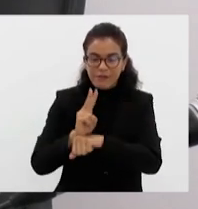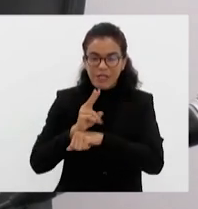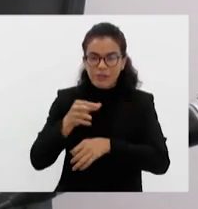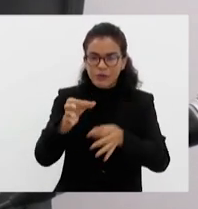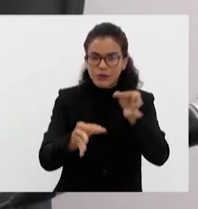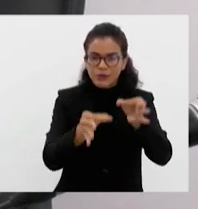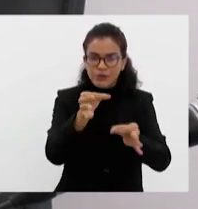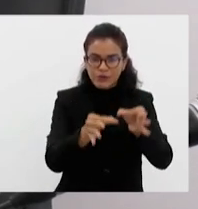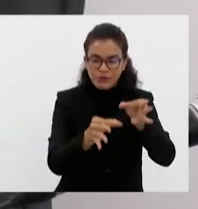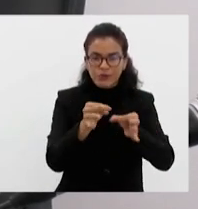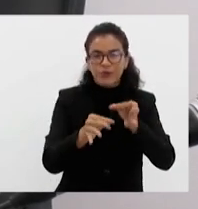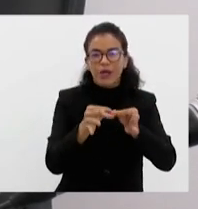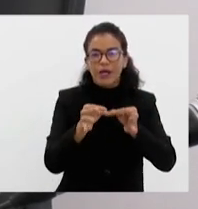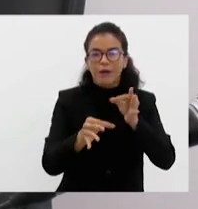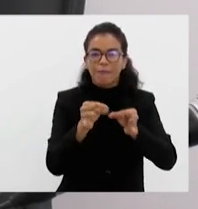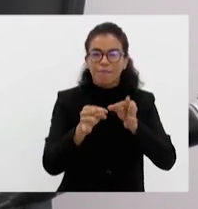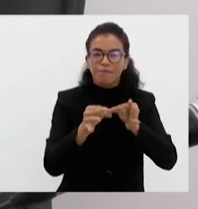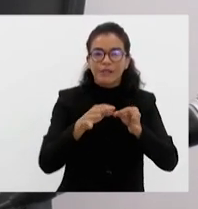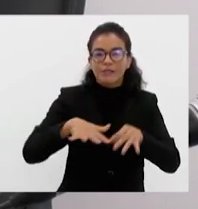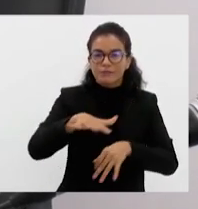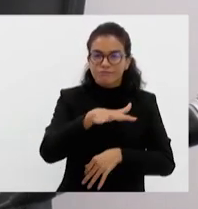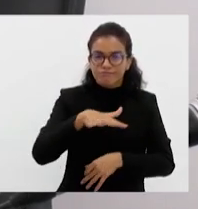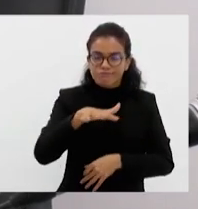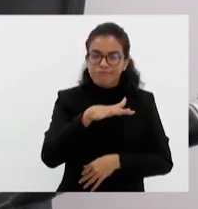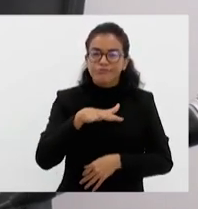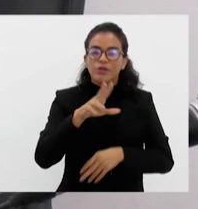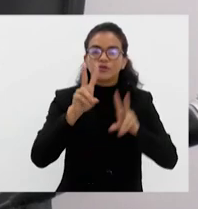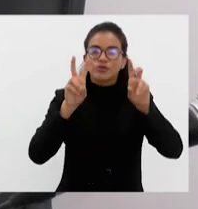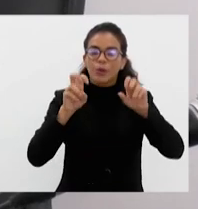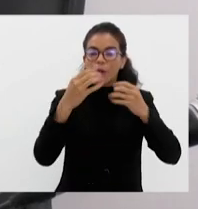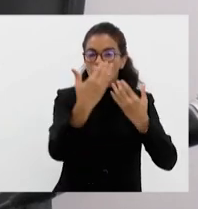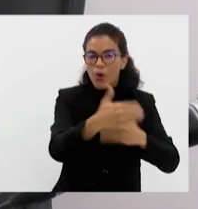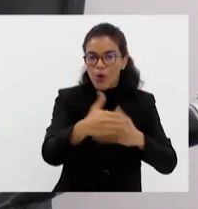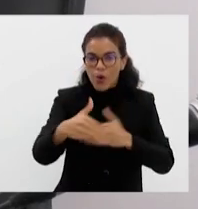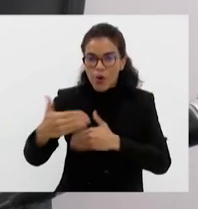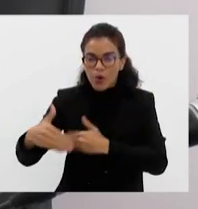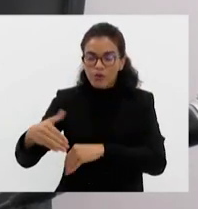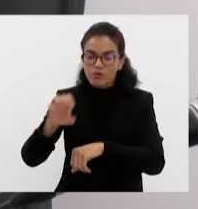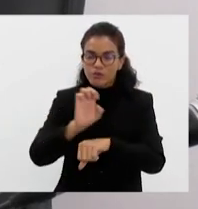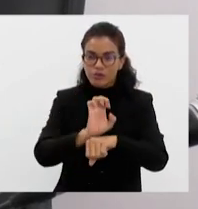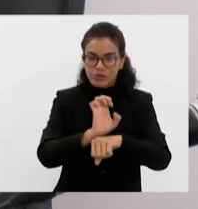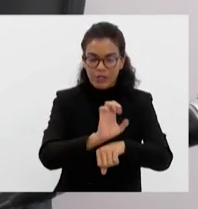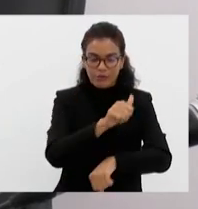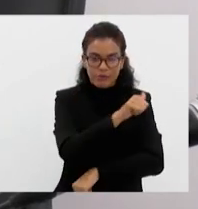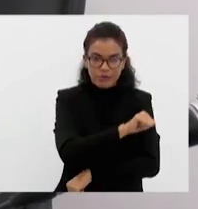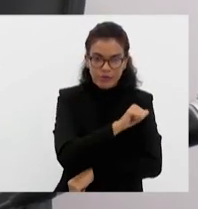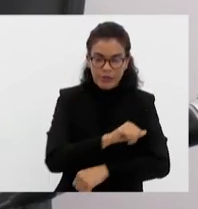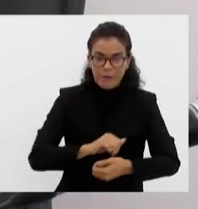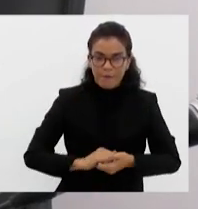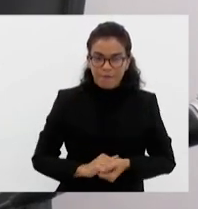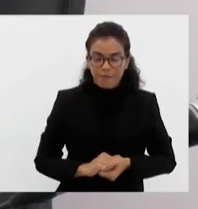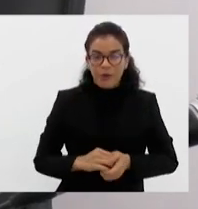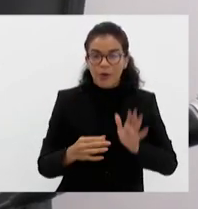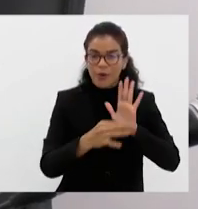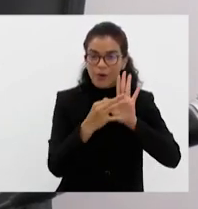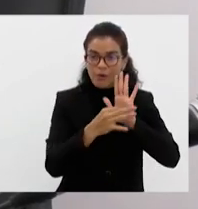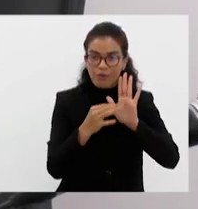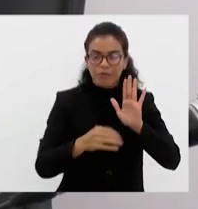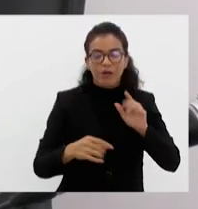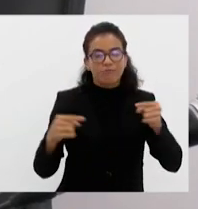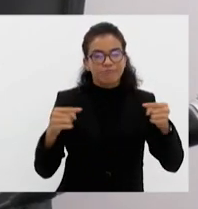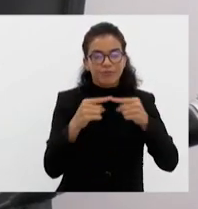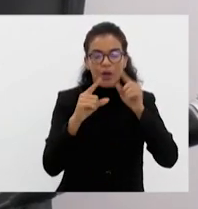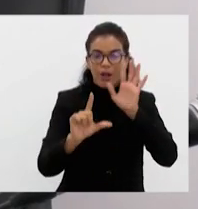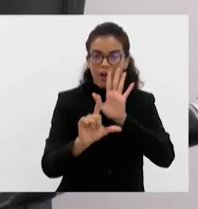julgar eventuais litígios e intercorrências nos concursos públicos no âmbito do Estado do Rio de Janeiro. Parecer é pela